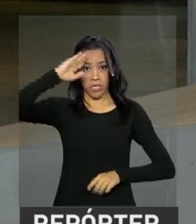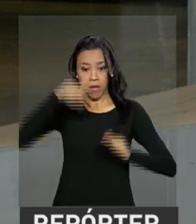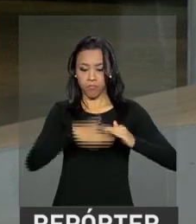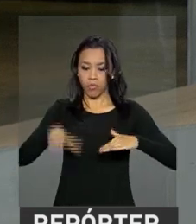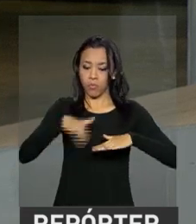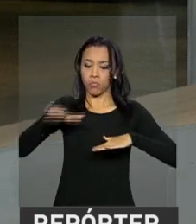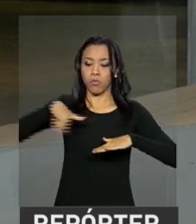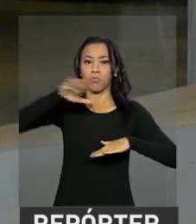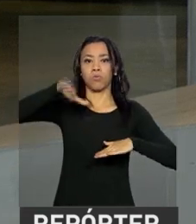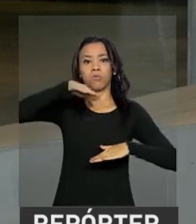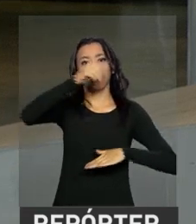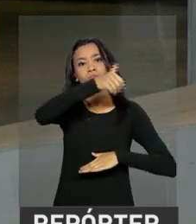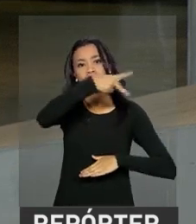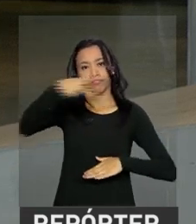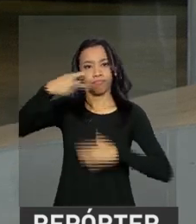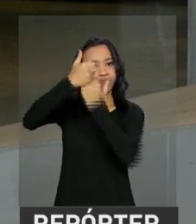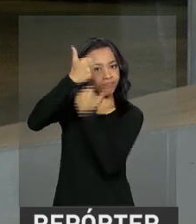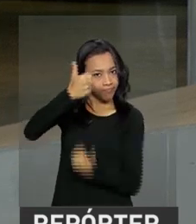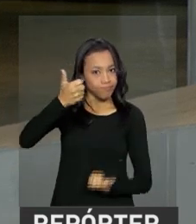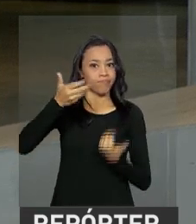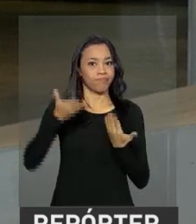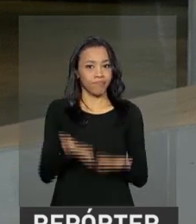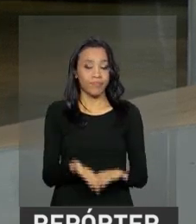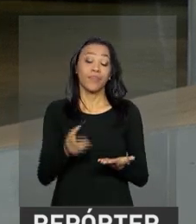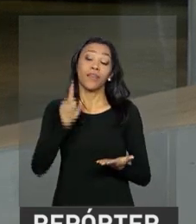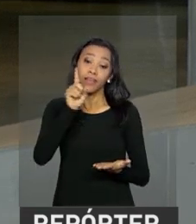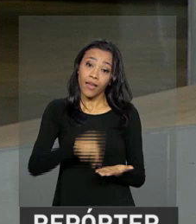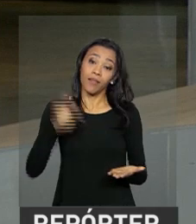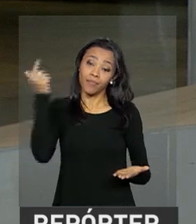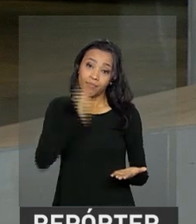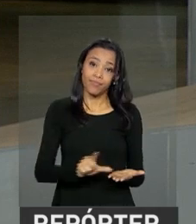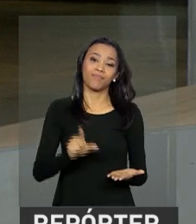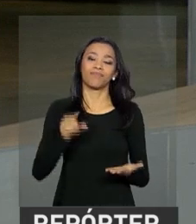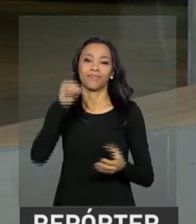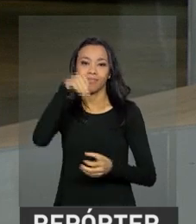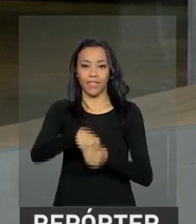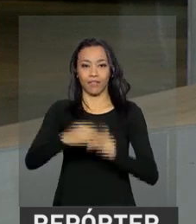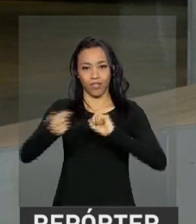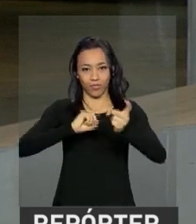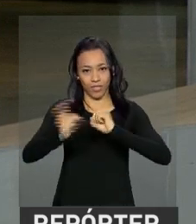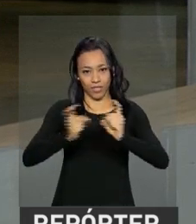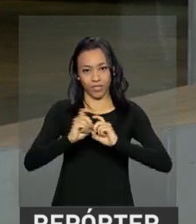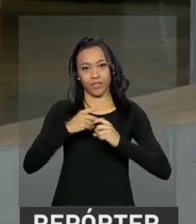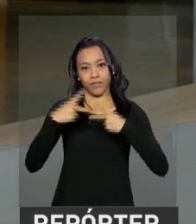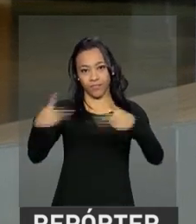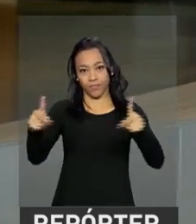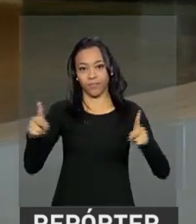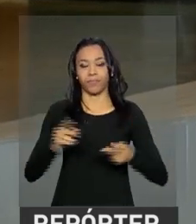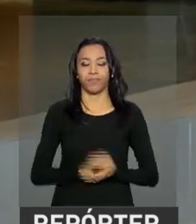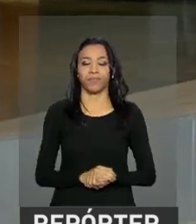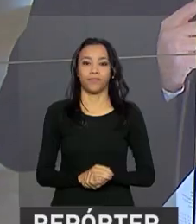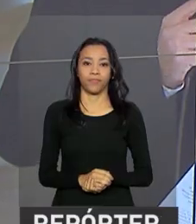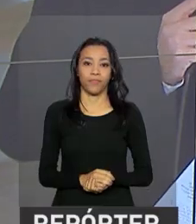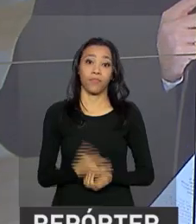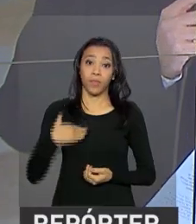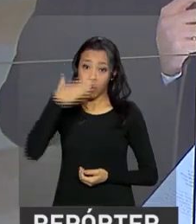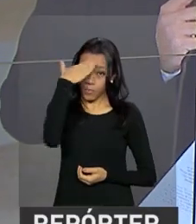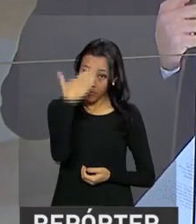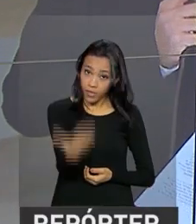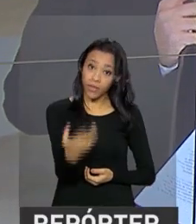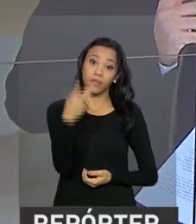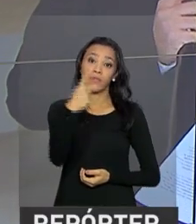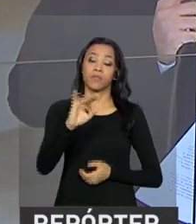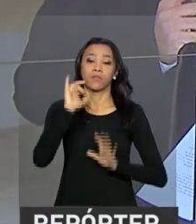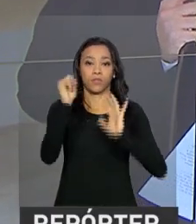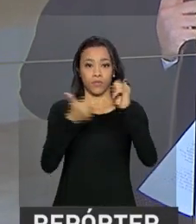mérito e também é uma reconquista das Forças Armadas na gestão interna. Daniele, voltamos com você. Obrigada, João Pedro, pelas